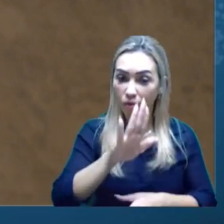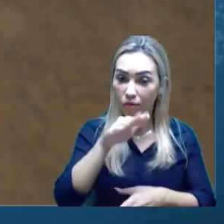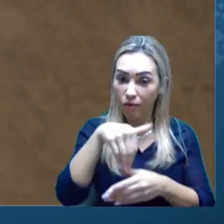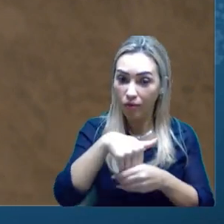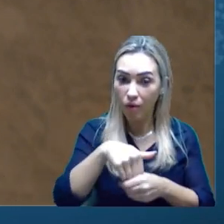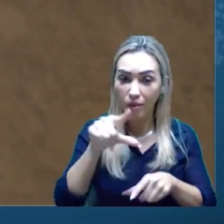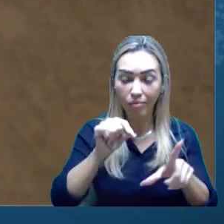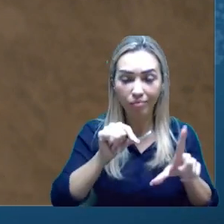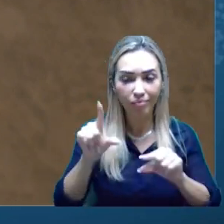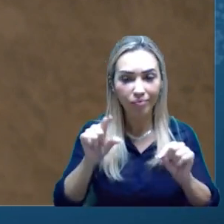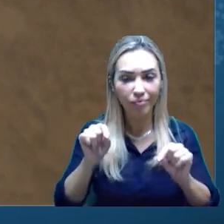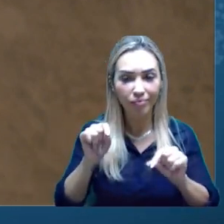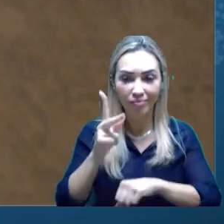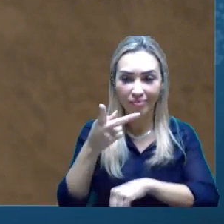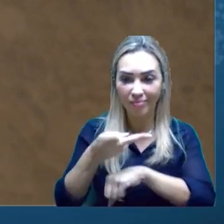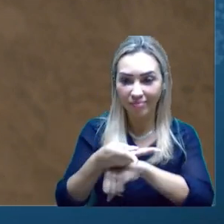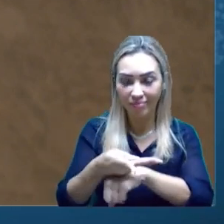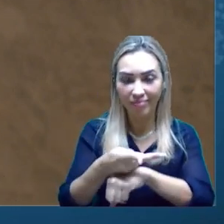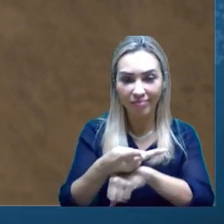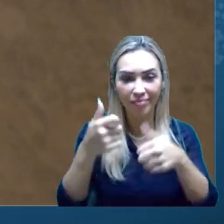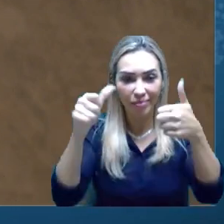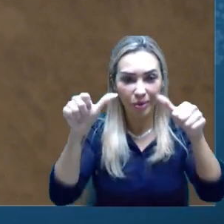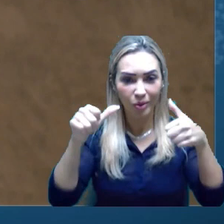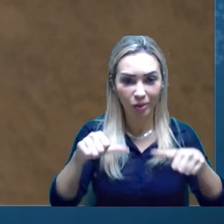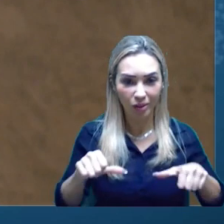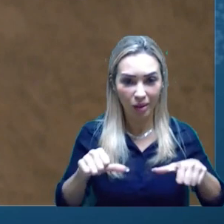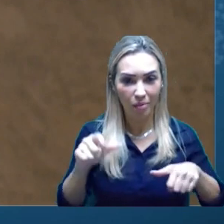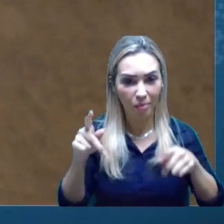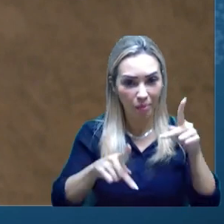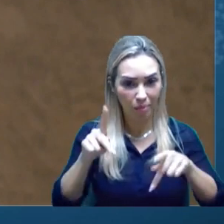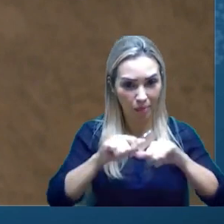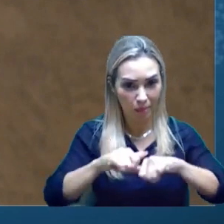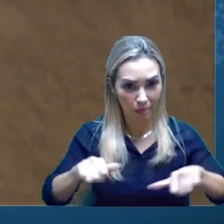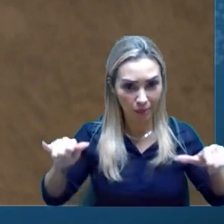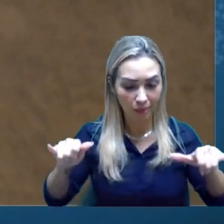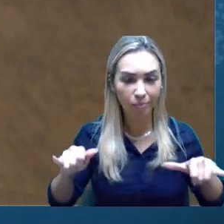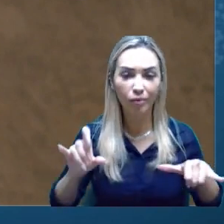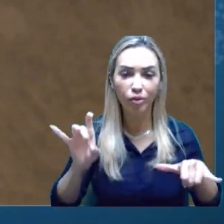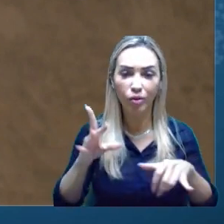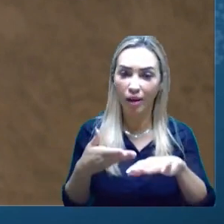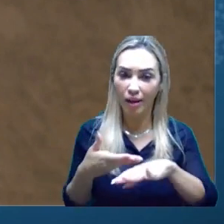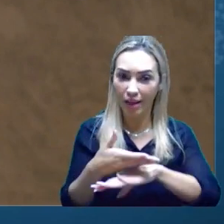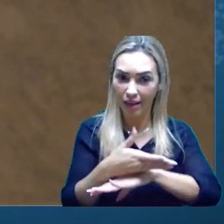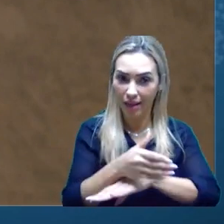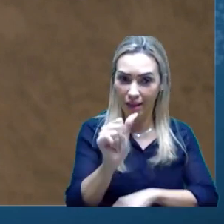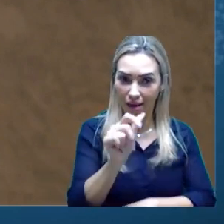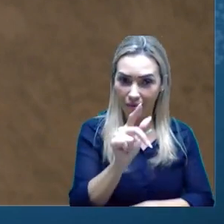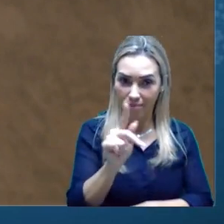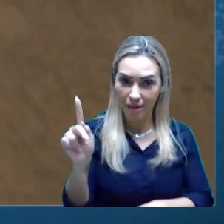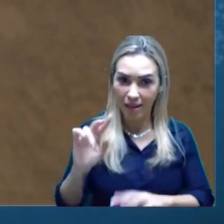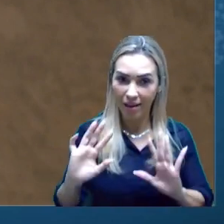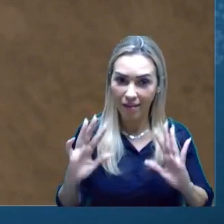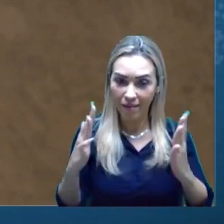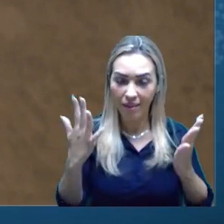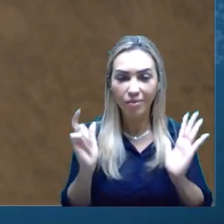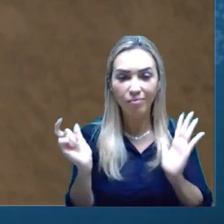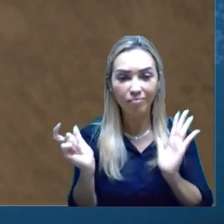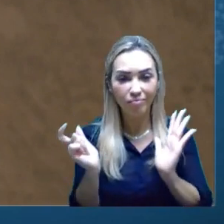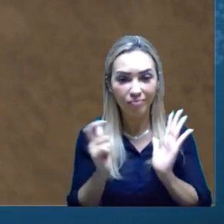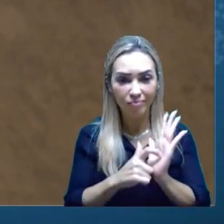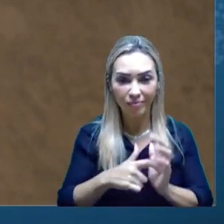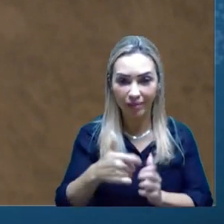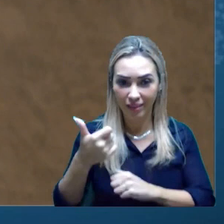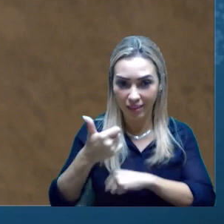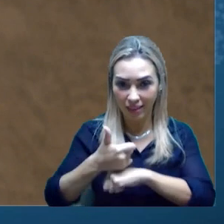o prêmio Pôster Popular. Basta acessar o aplicativo do evento e votar clicando no ícone de like,